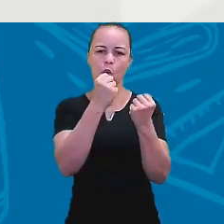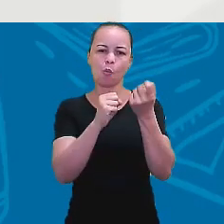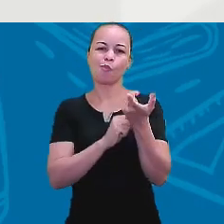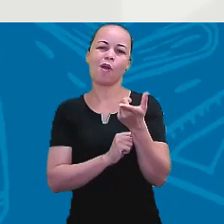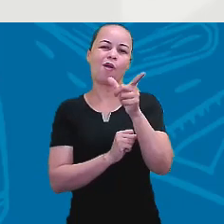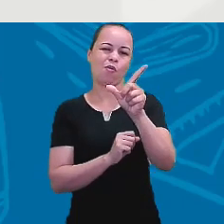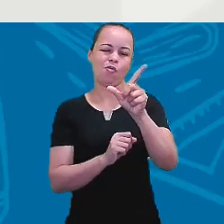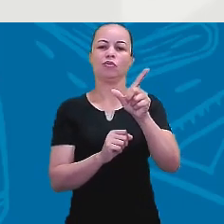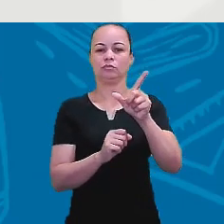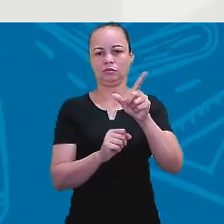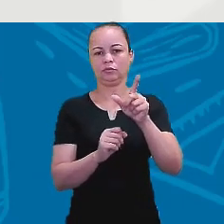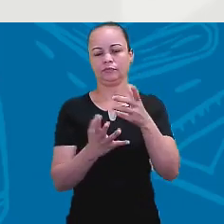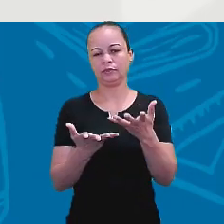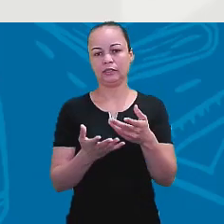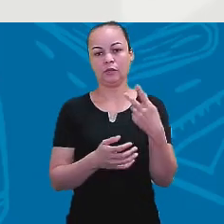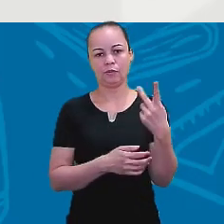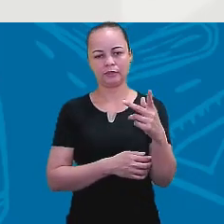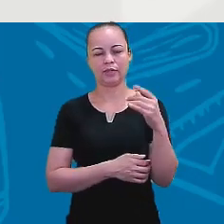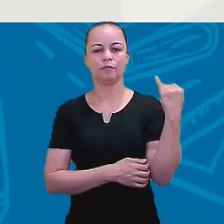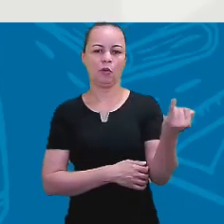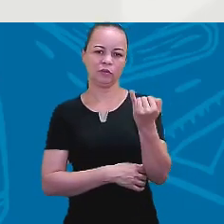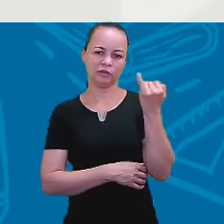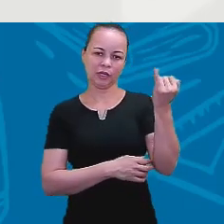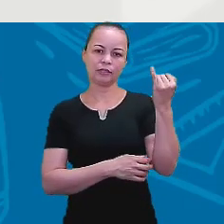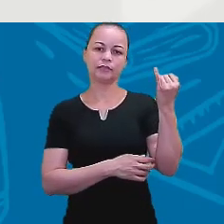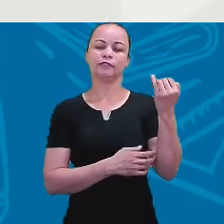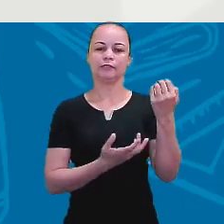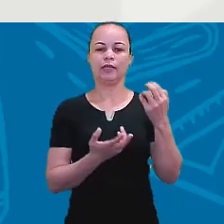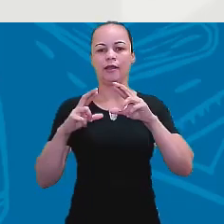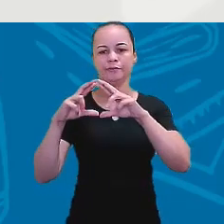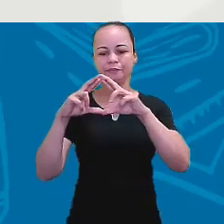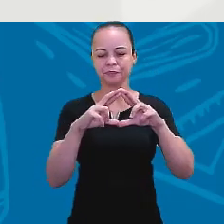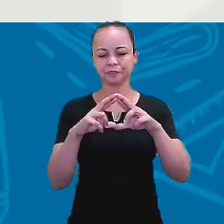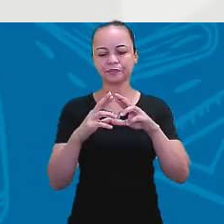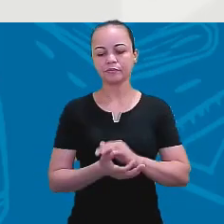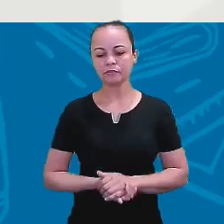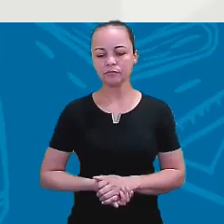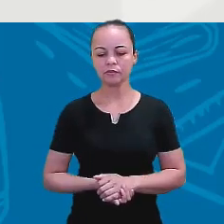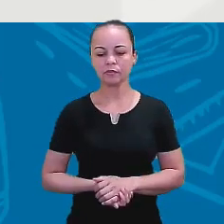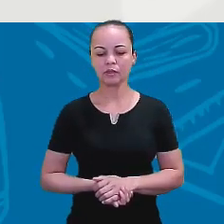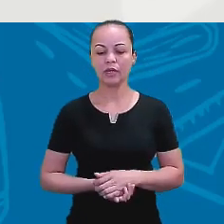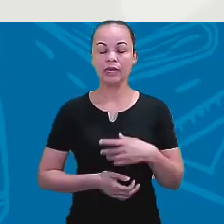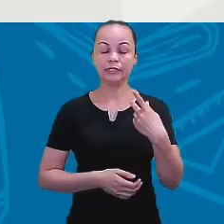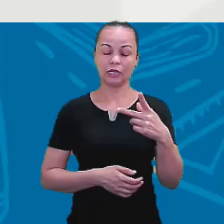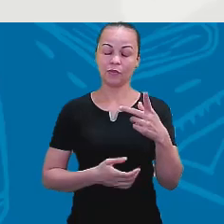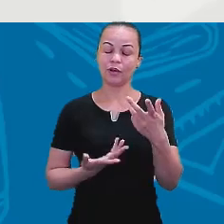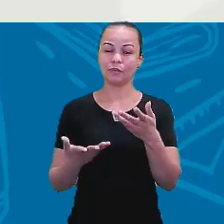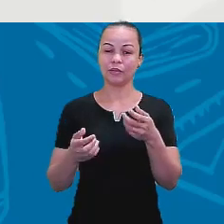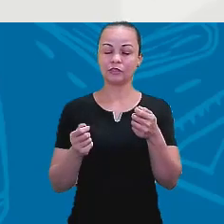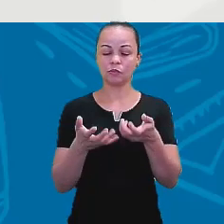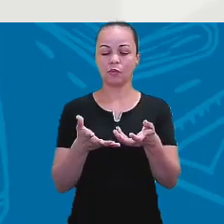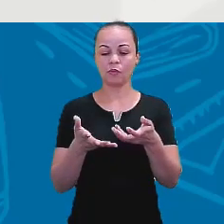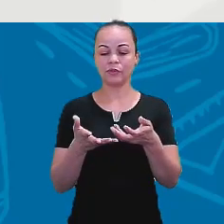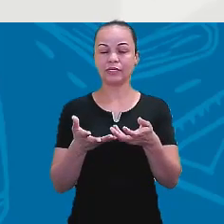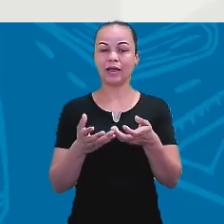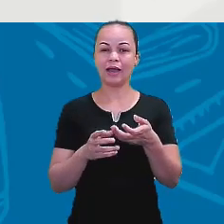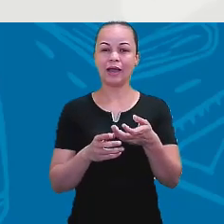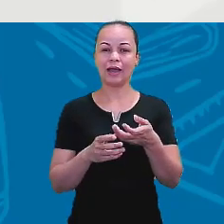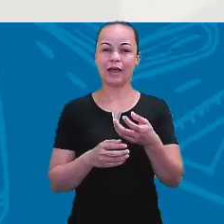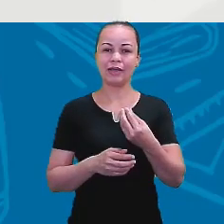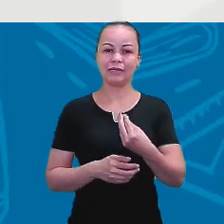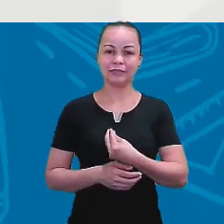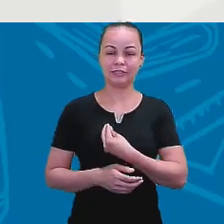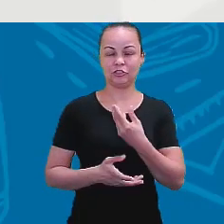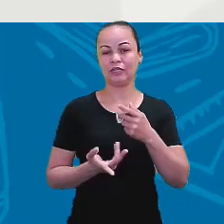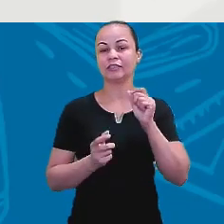a reciclagem. A reciclagem, ela pressupõe a existência de lixo, tá